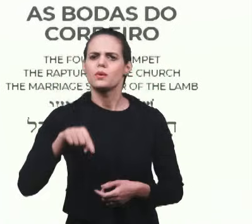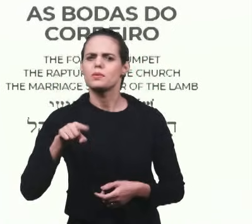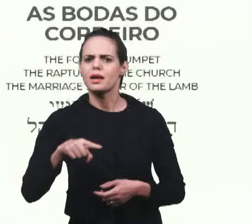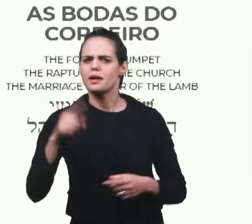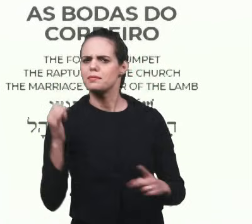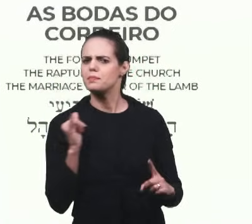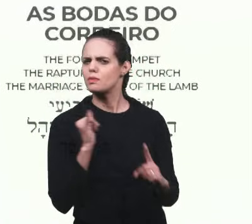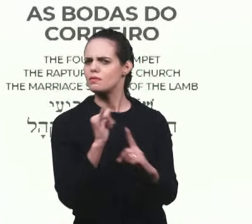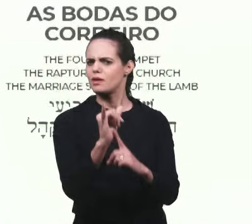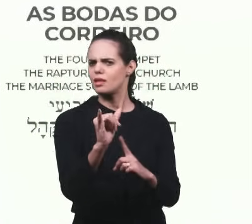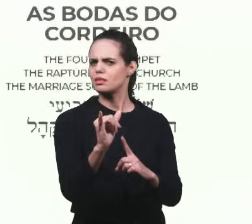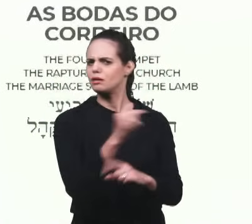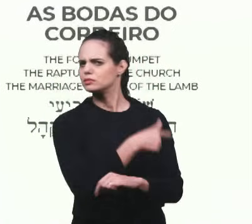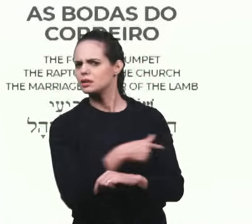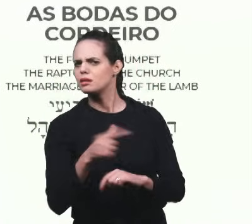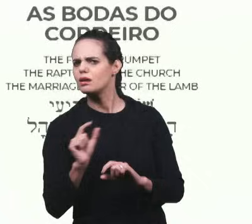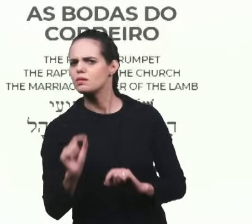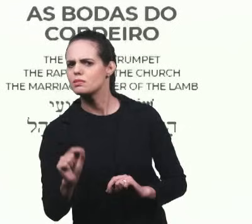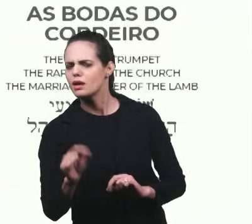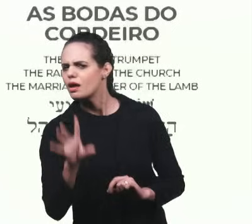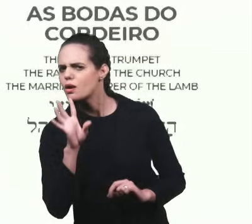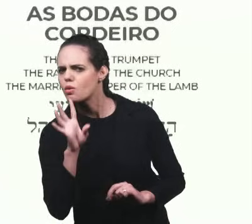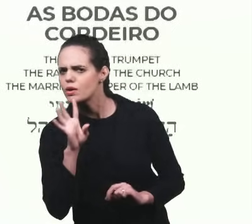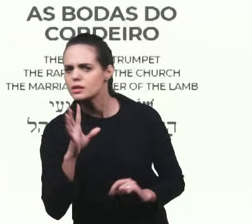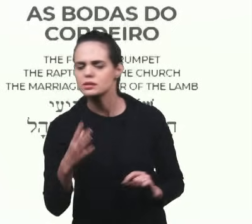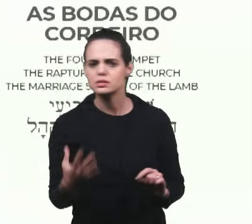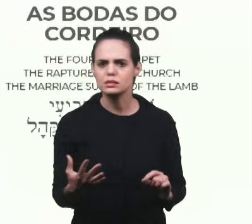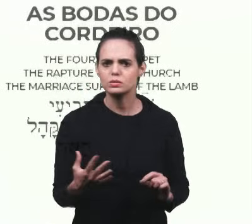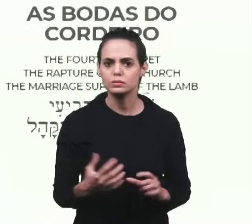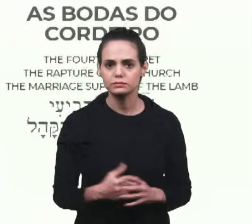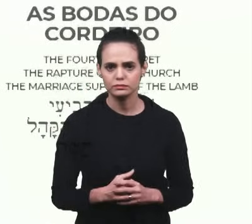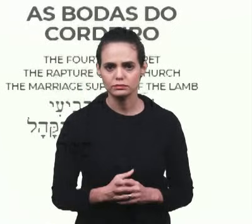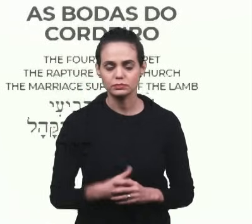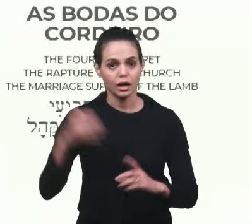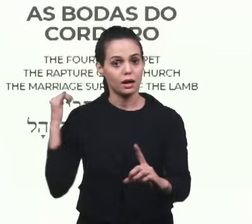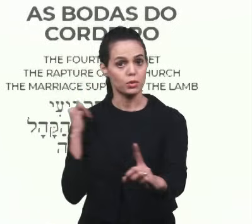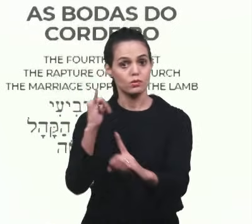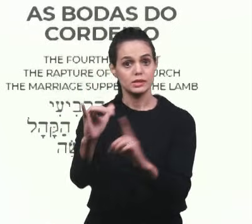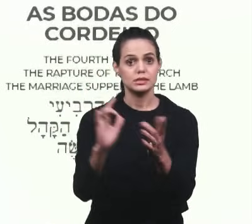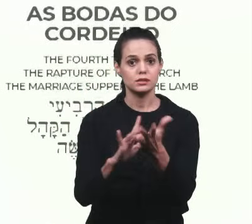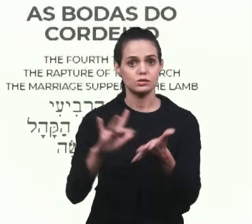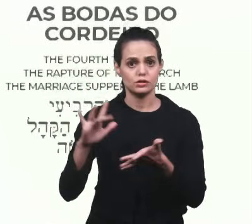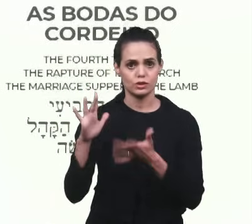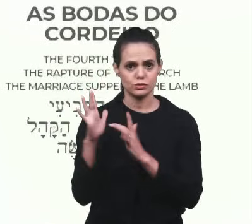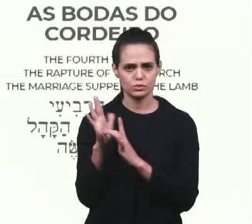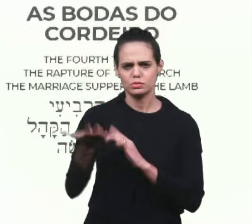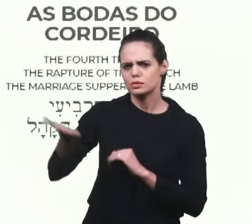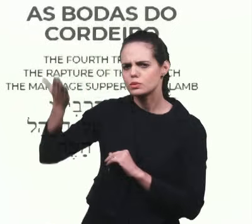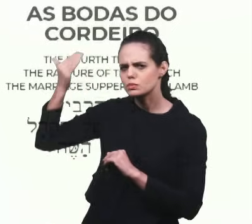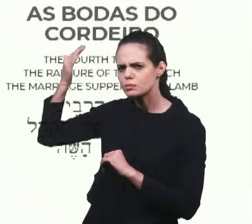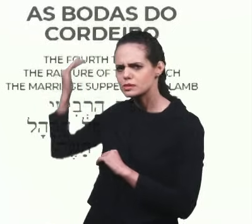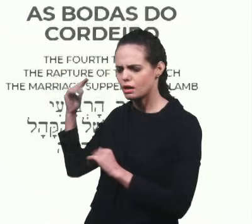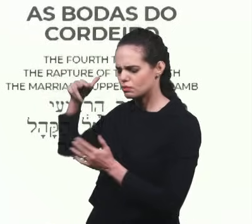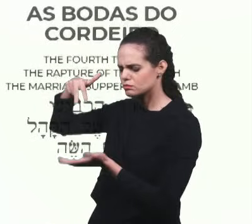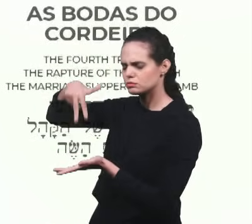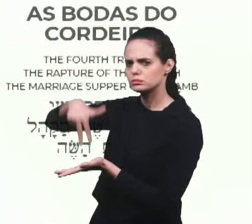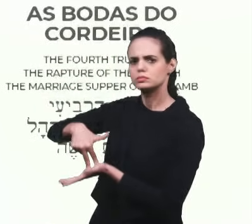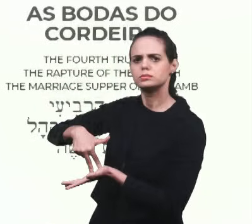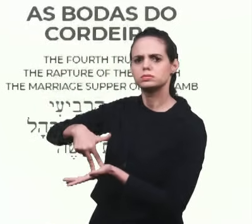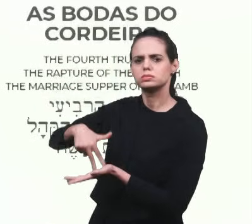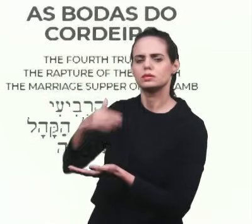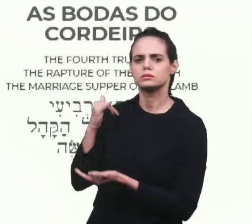Galileia, era conhecido, e a profecia dele, diz assim,